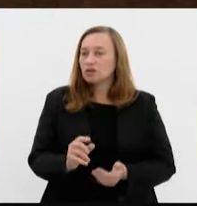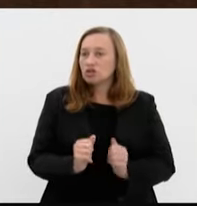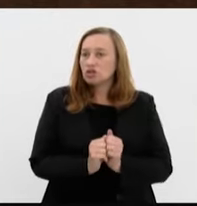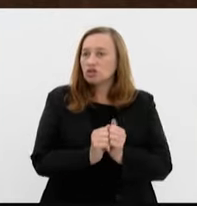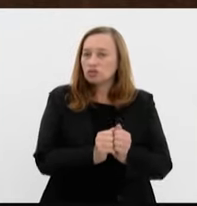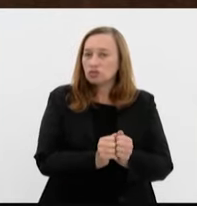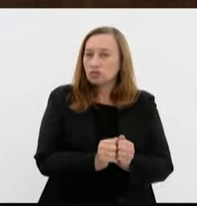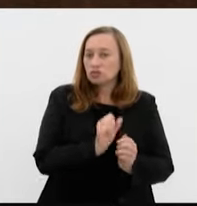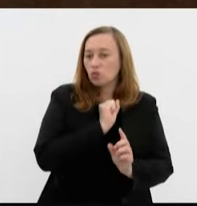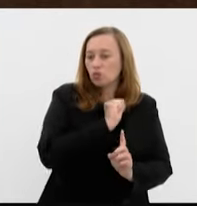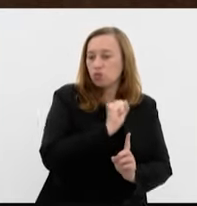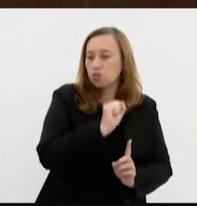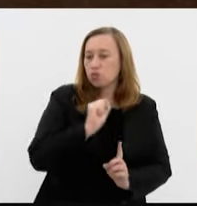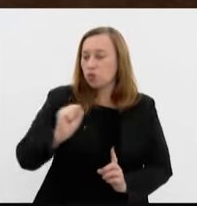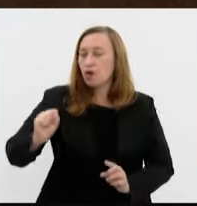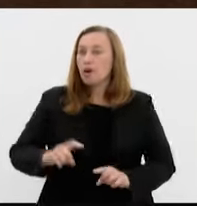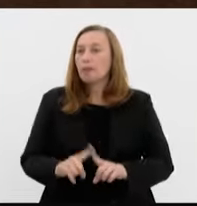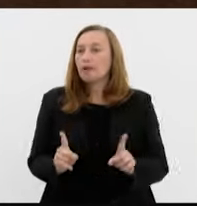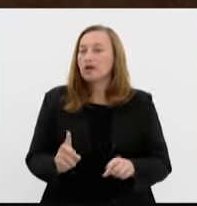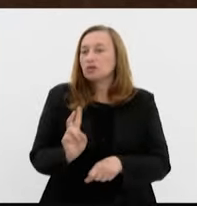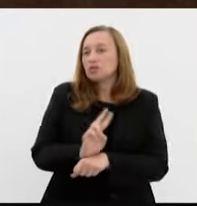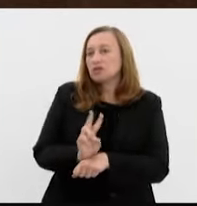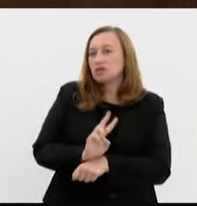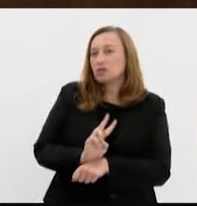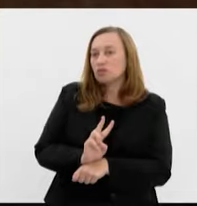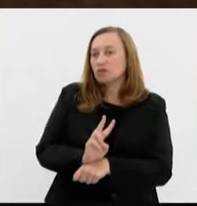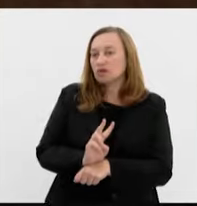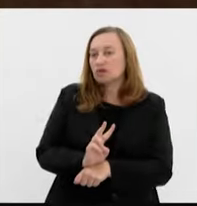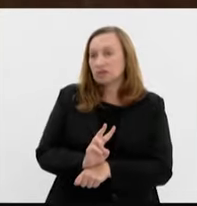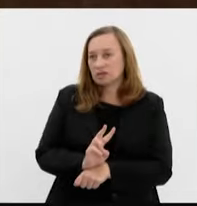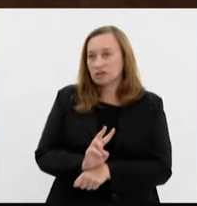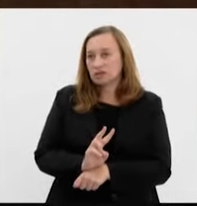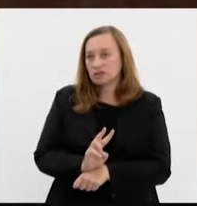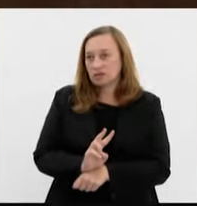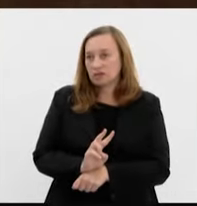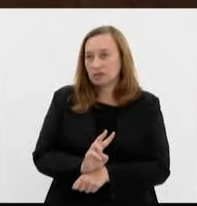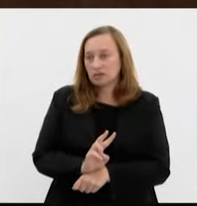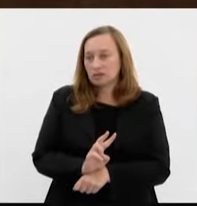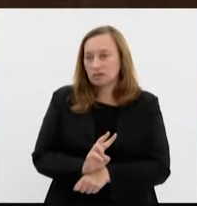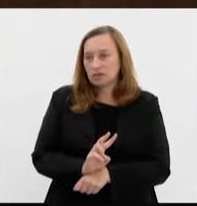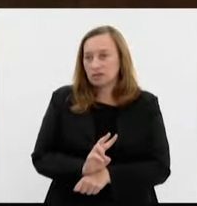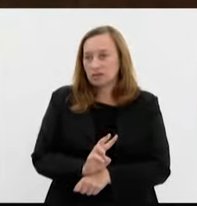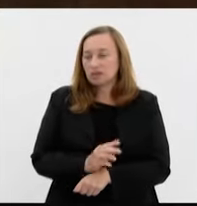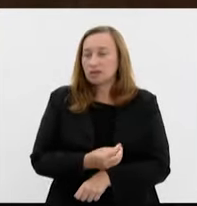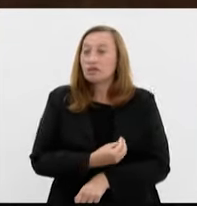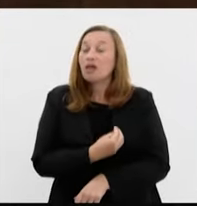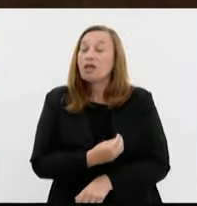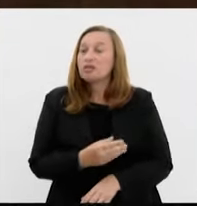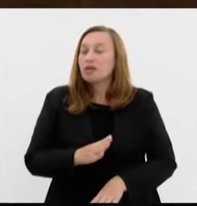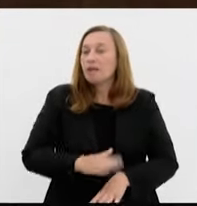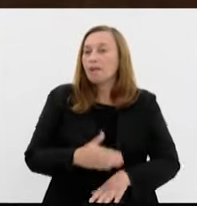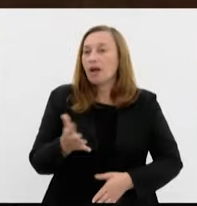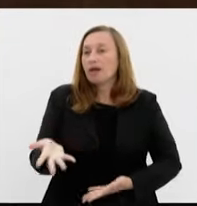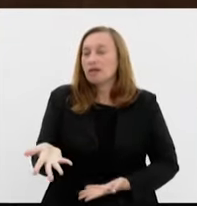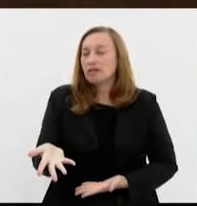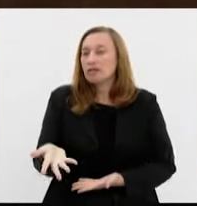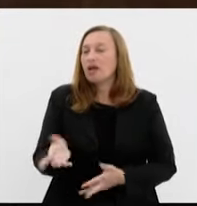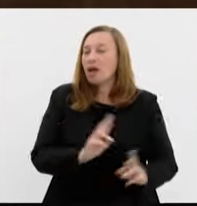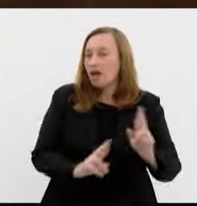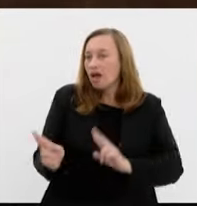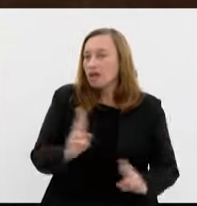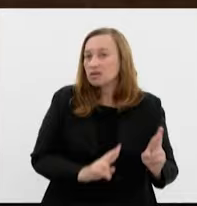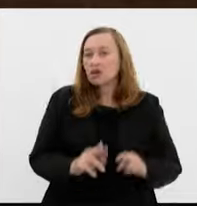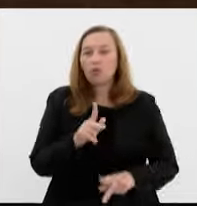agora o segurança presente ao contrário disso é o setor da polícia que tem mais relação com o povo combate Os